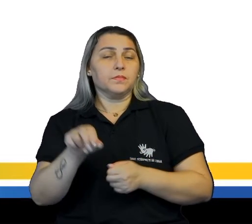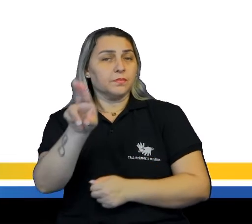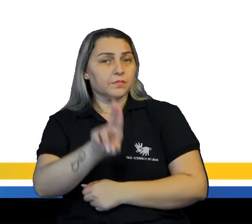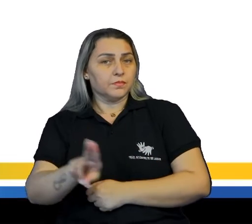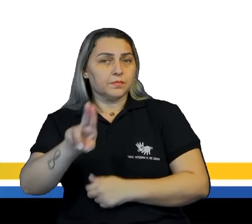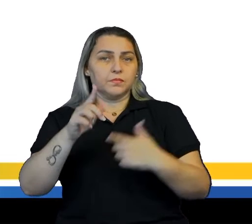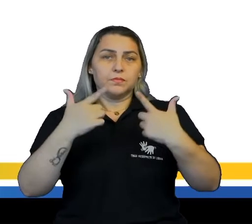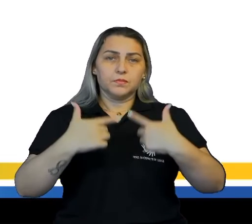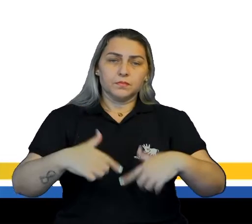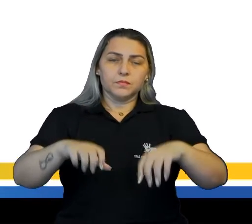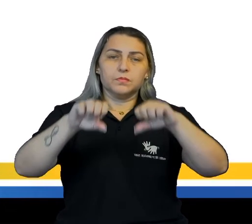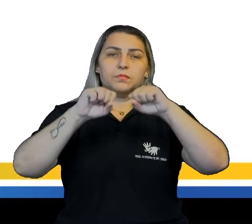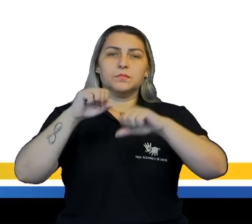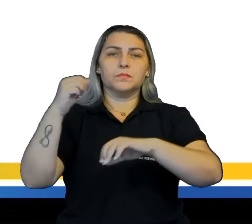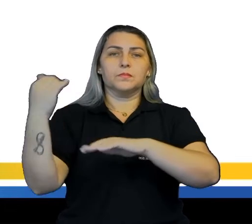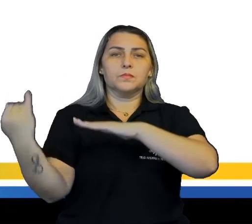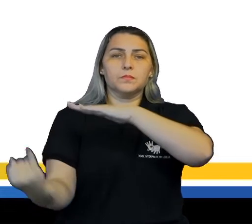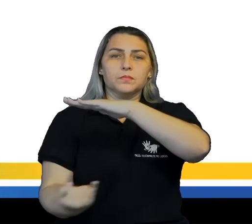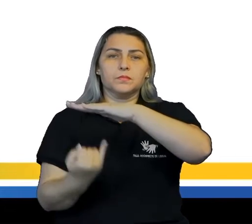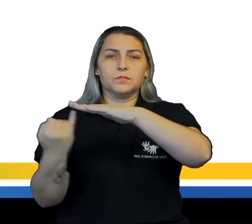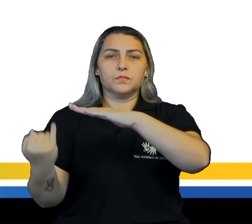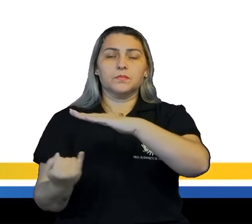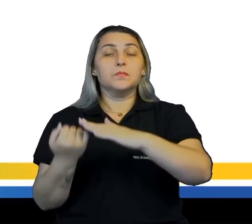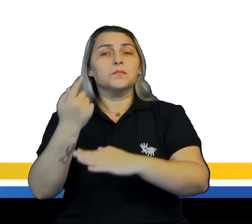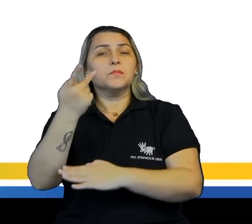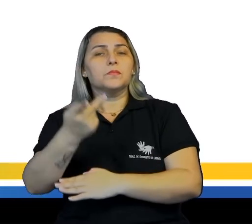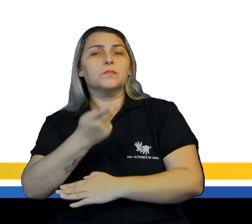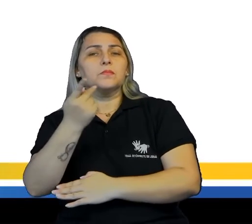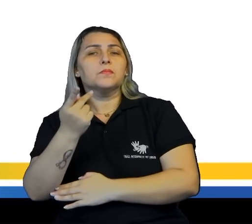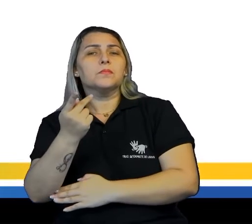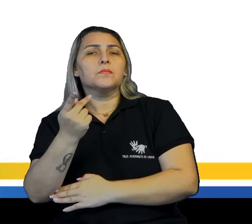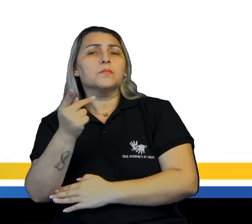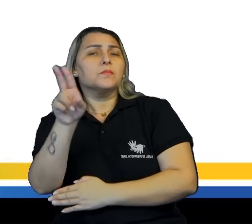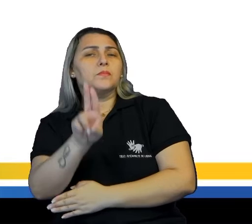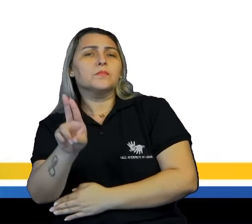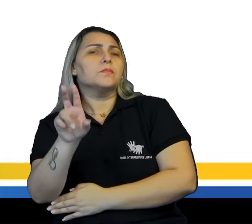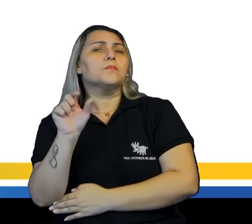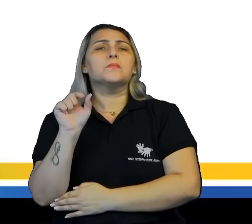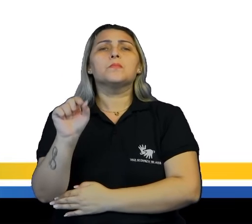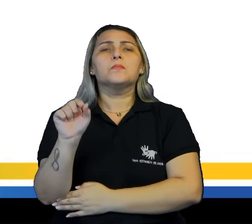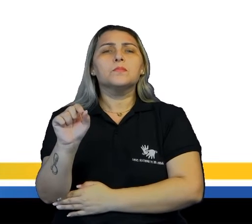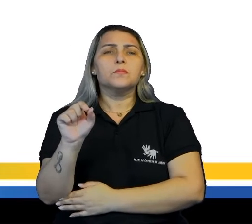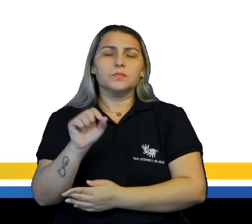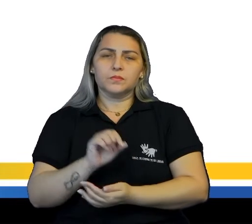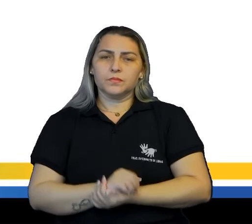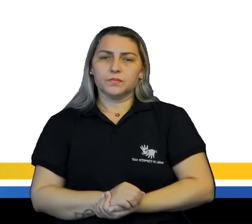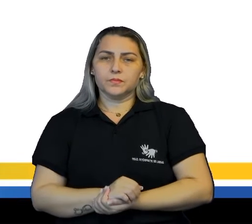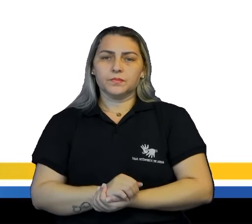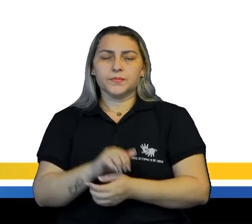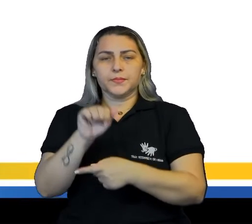Número 2. Ao fazer o uso da linguagem informal, os falantes utilizam